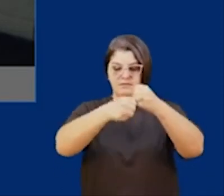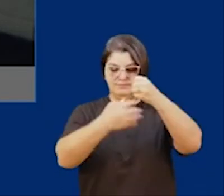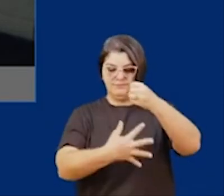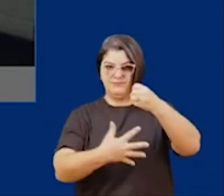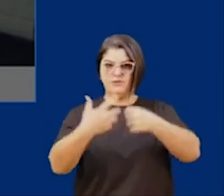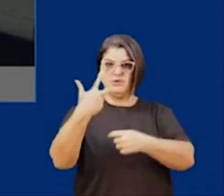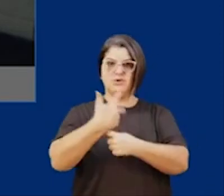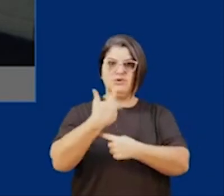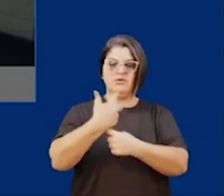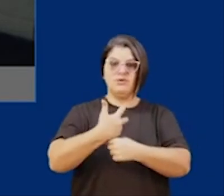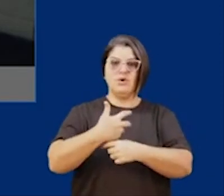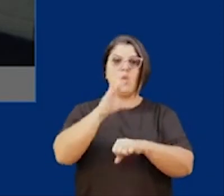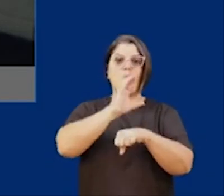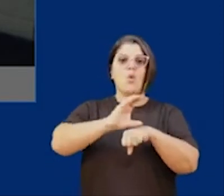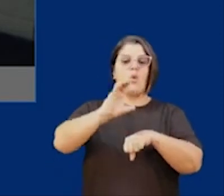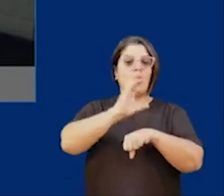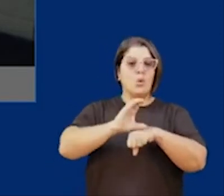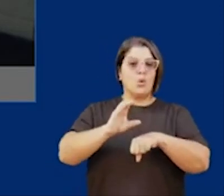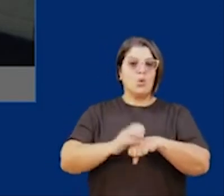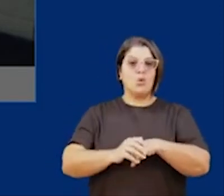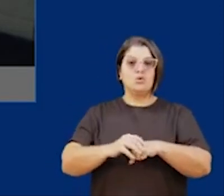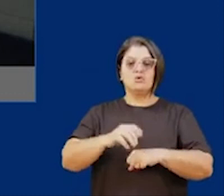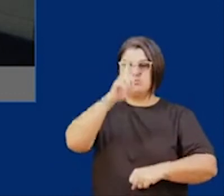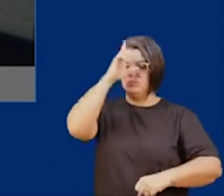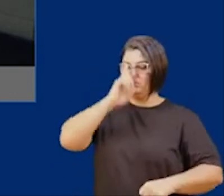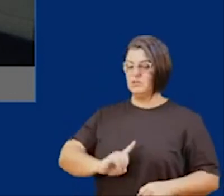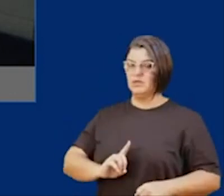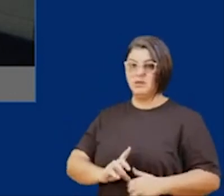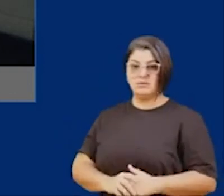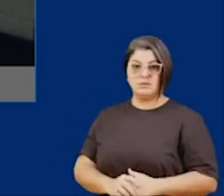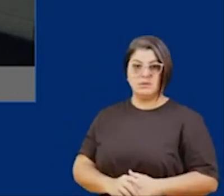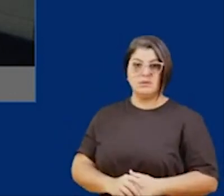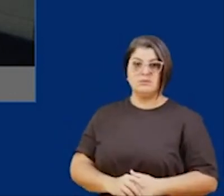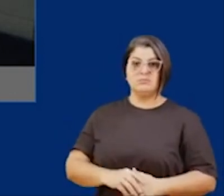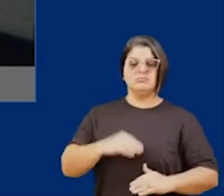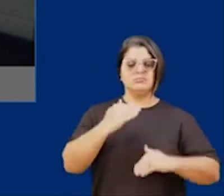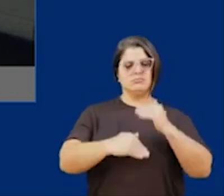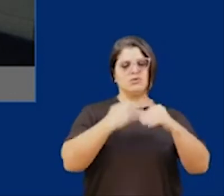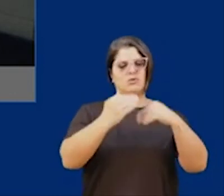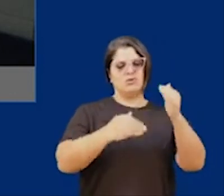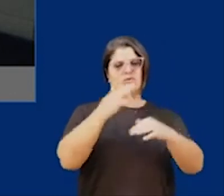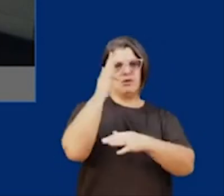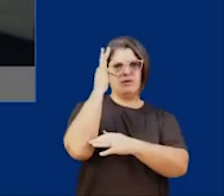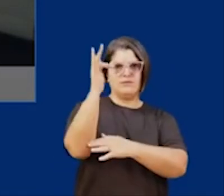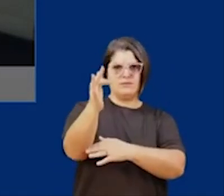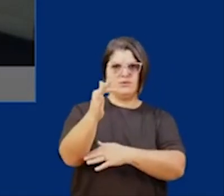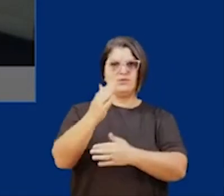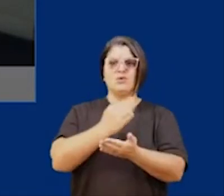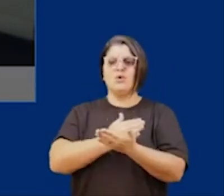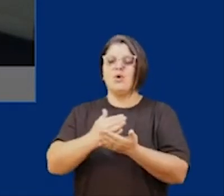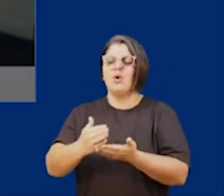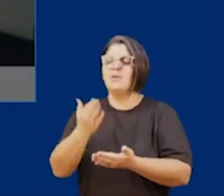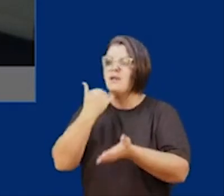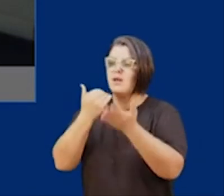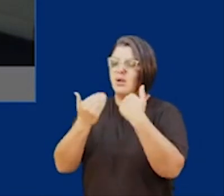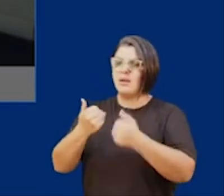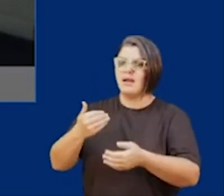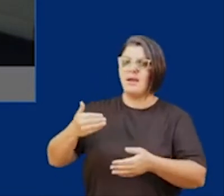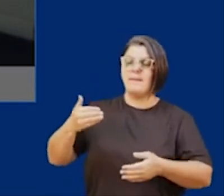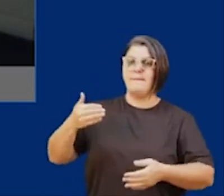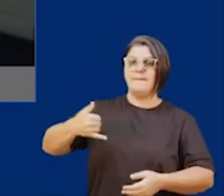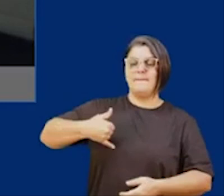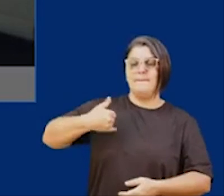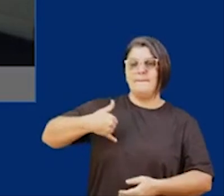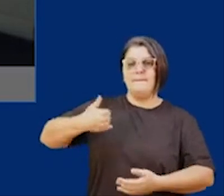o curso gratuito Construindo o Futuro, Introdução Alimentar para Bebês até 2 anos,